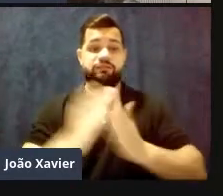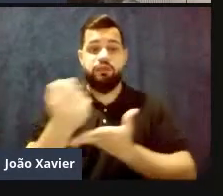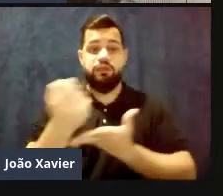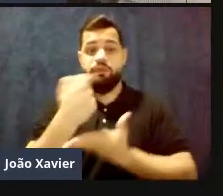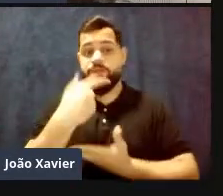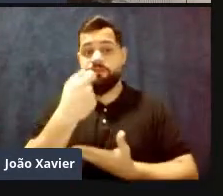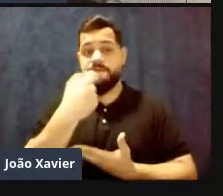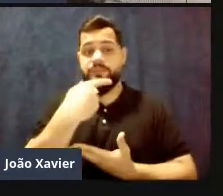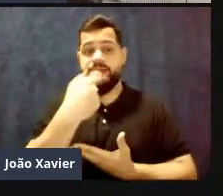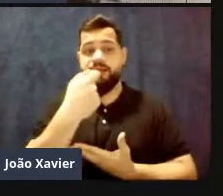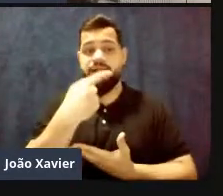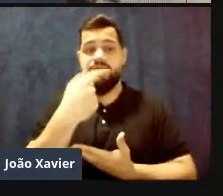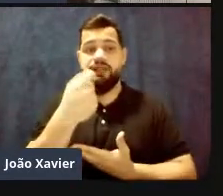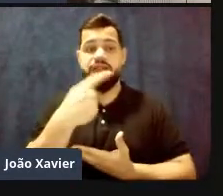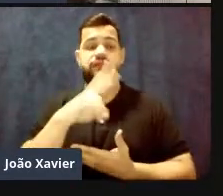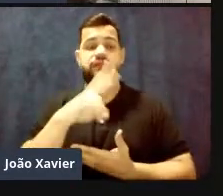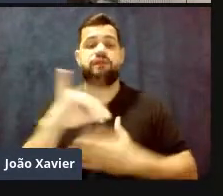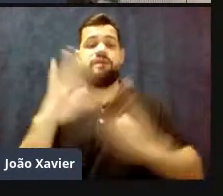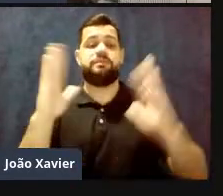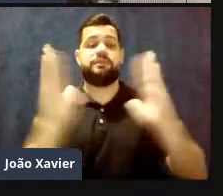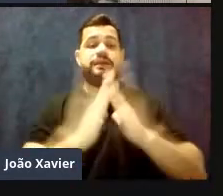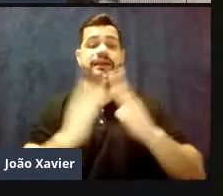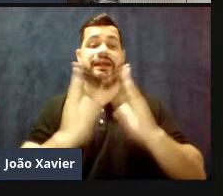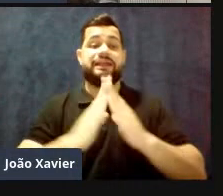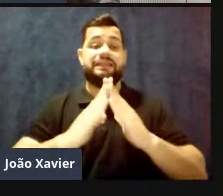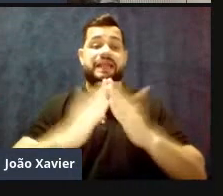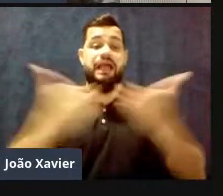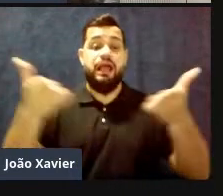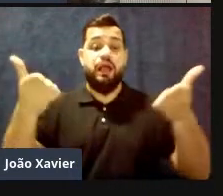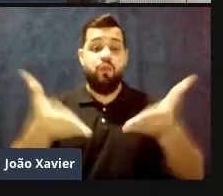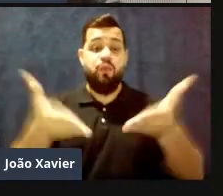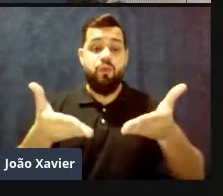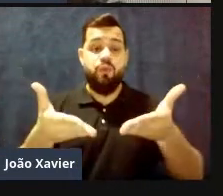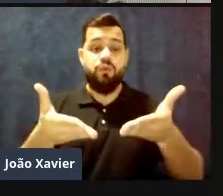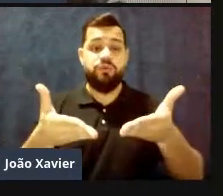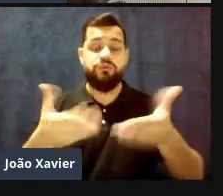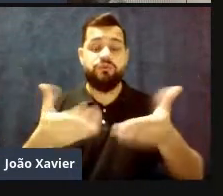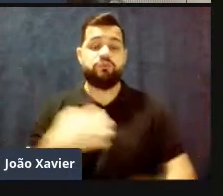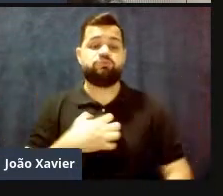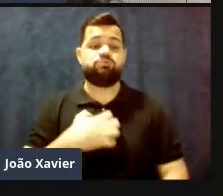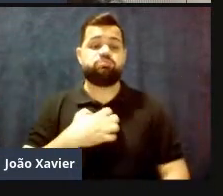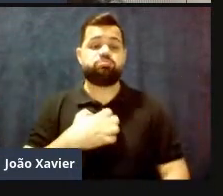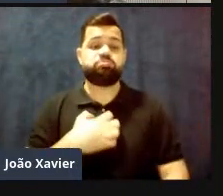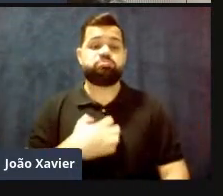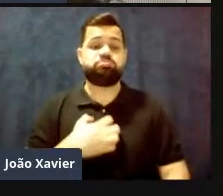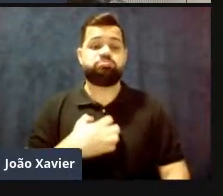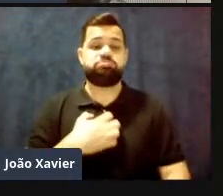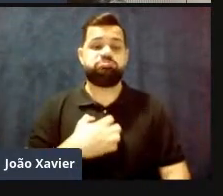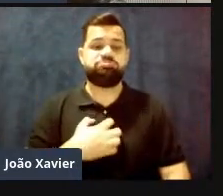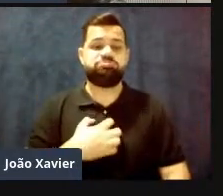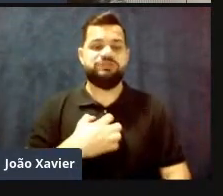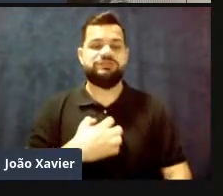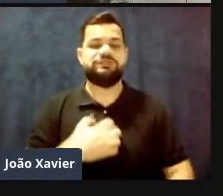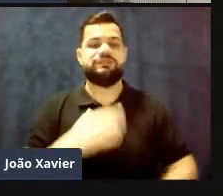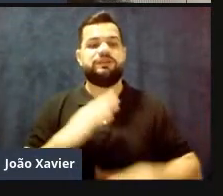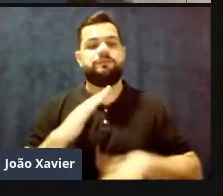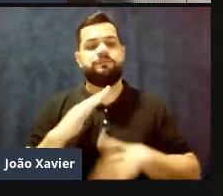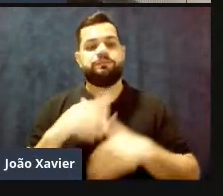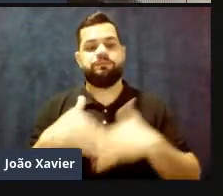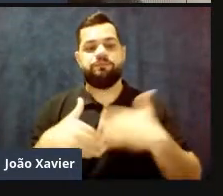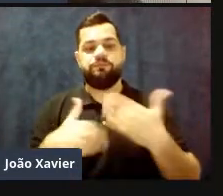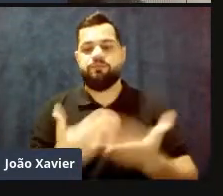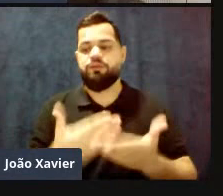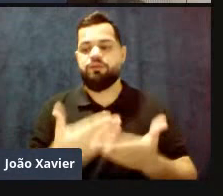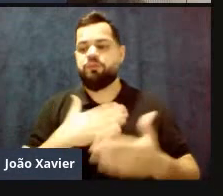uma tomografia e você vai para casa agora. E eu já não pude mais voltar para o recinto. Então, eu fui atendido pelos melhores